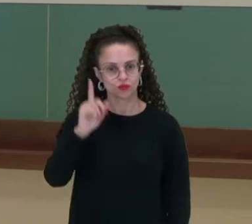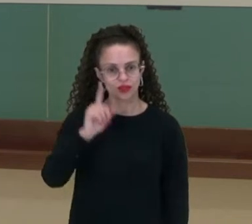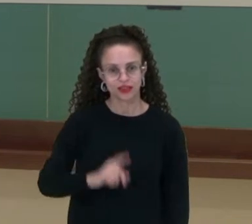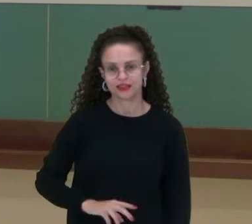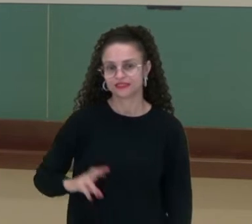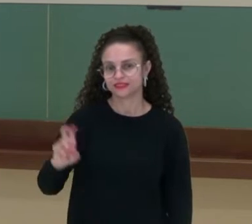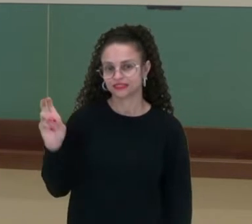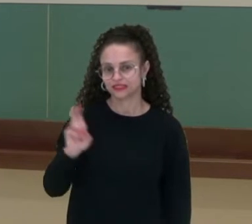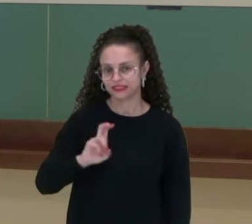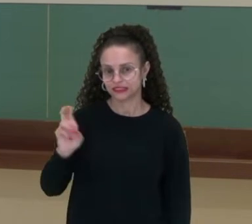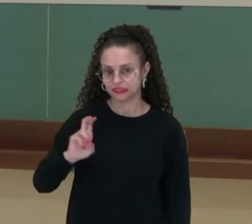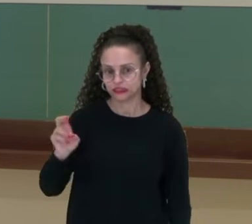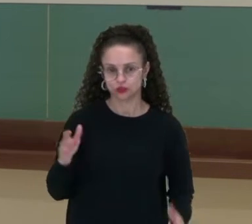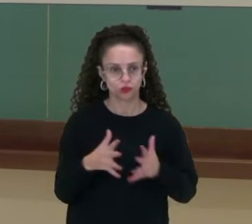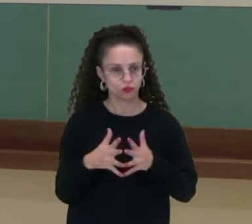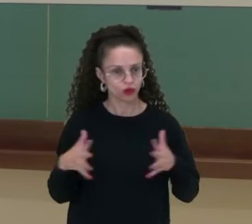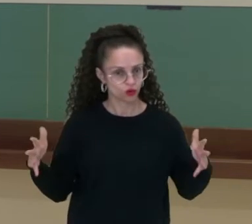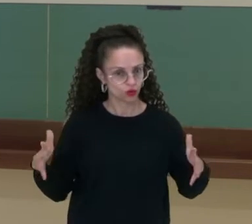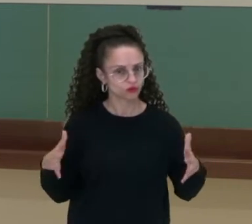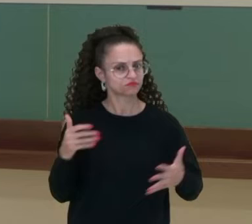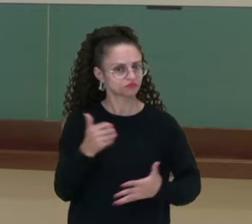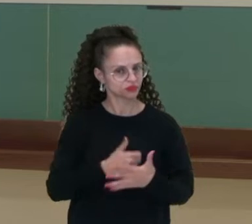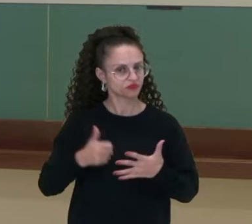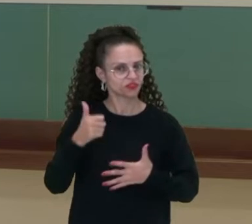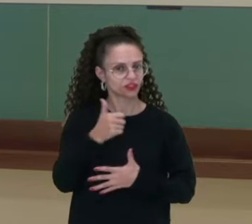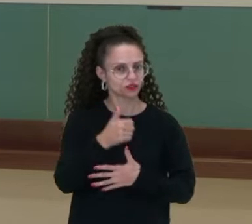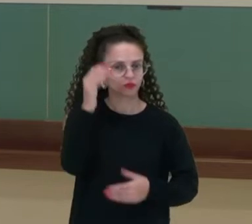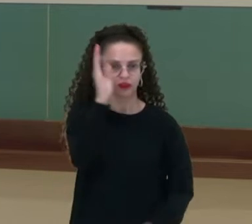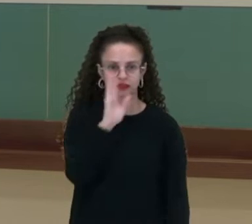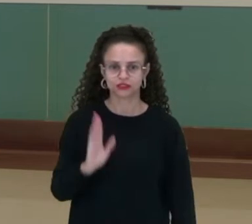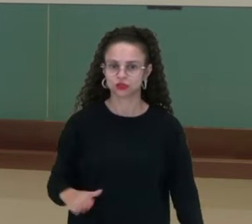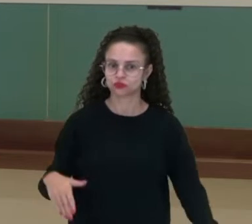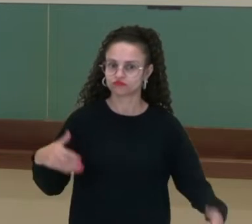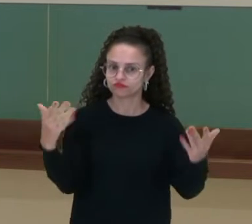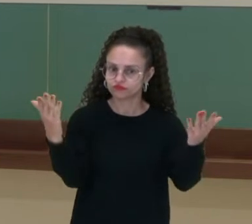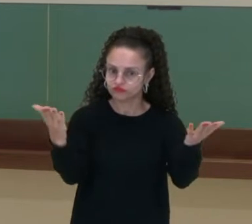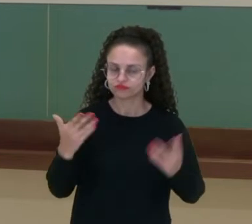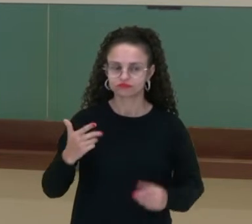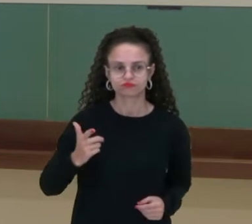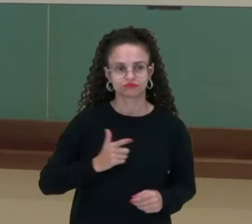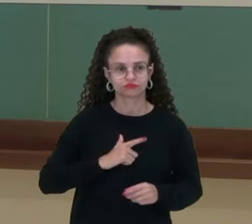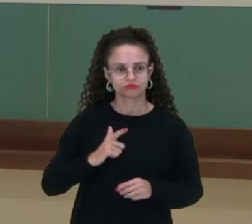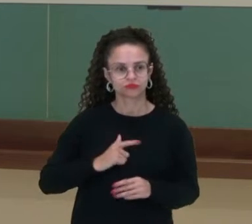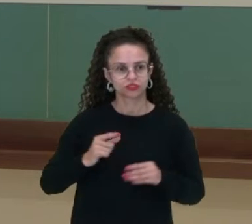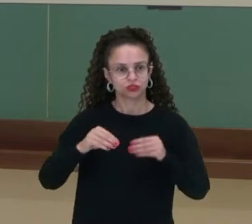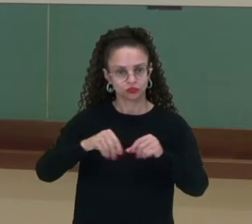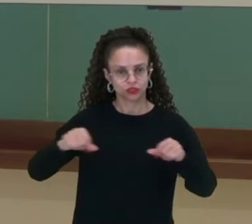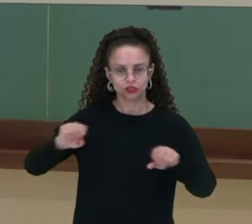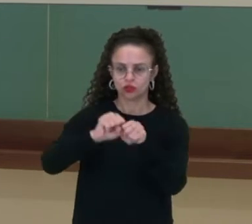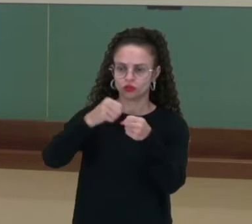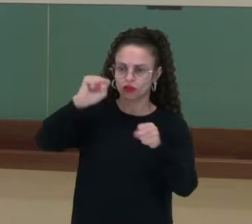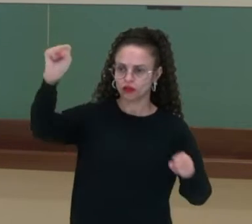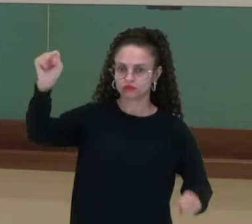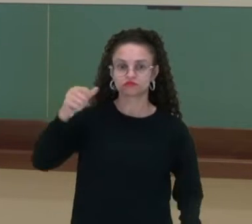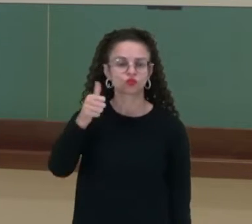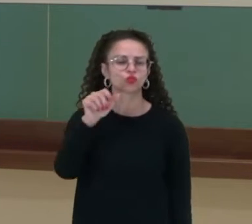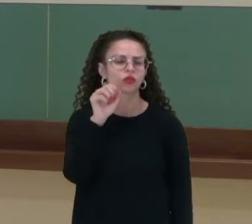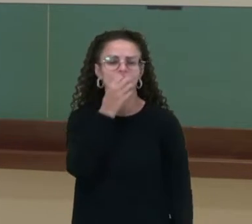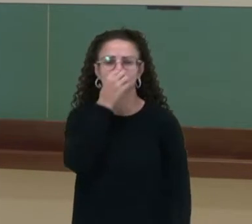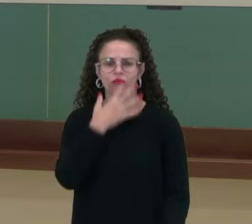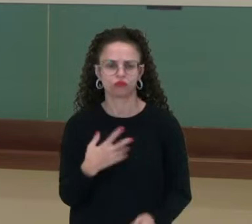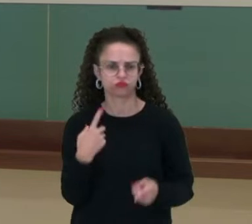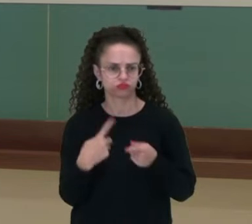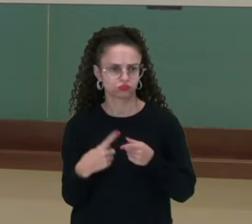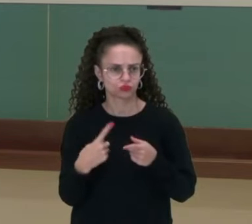maiores países do mundo. É um privilégio brasileiro, então, né, ter então um território desse tamanho. Qual é uma vantagem, né?